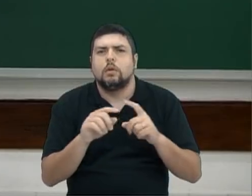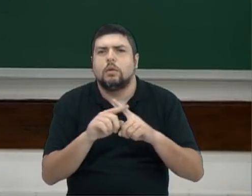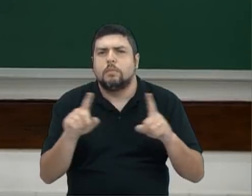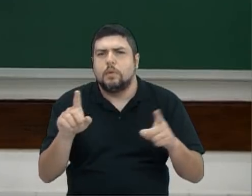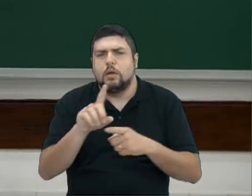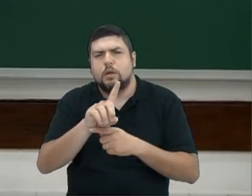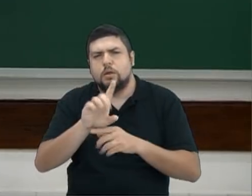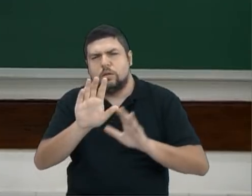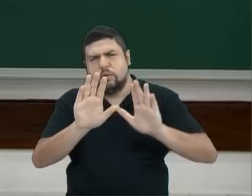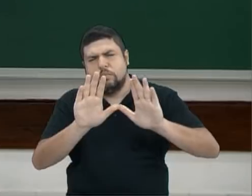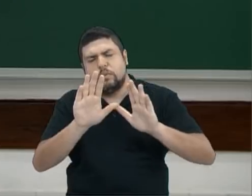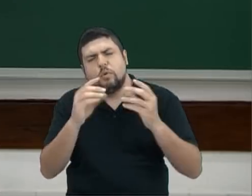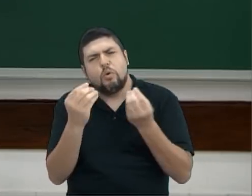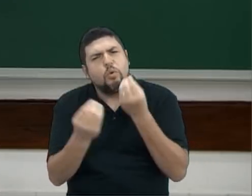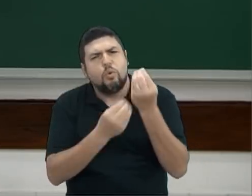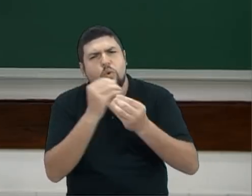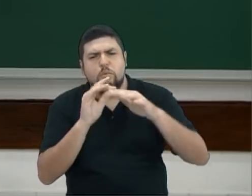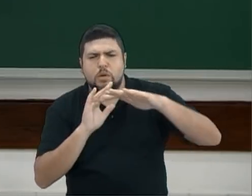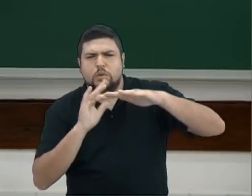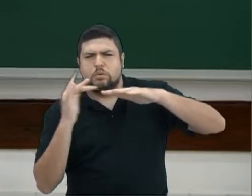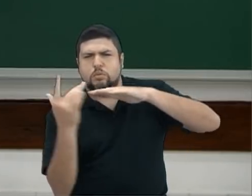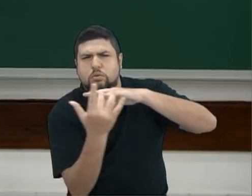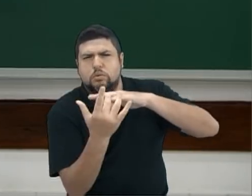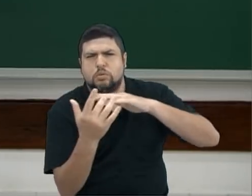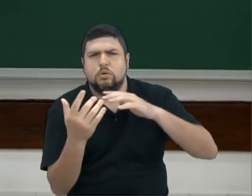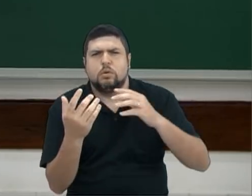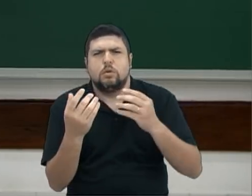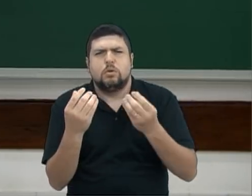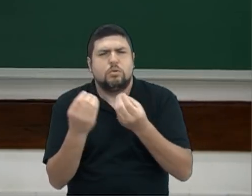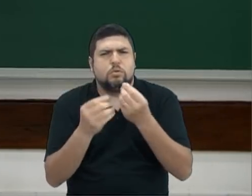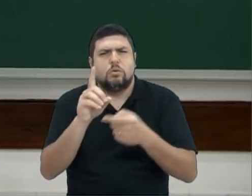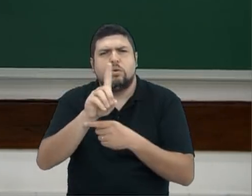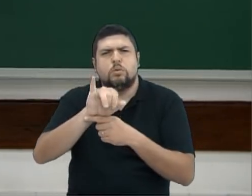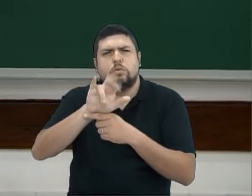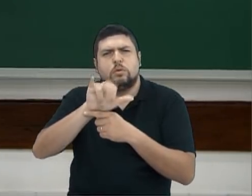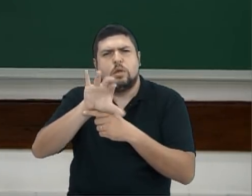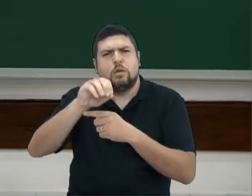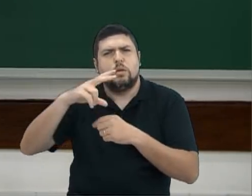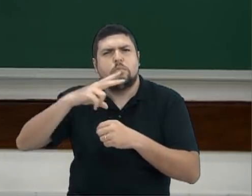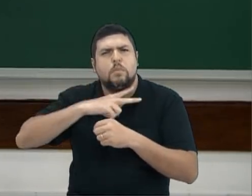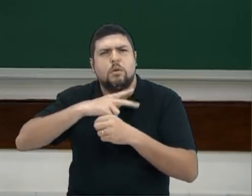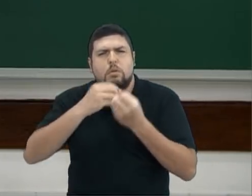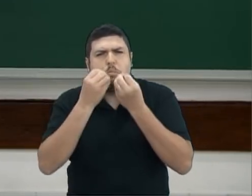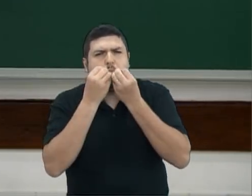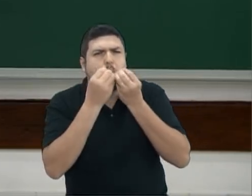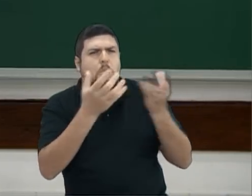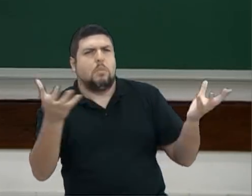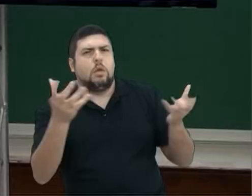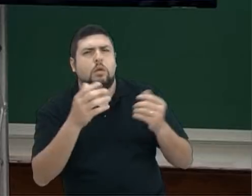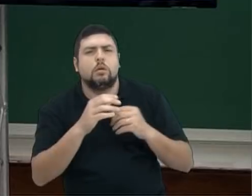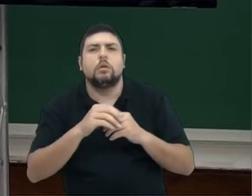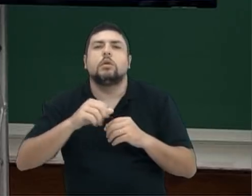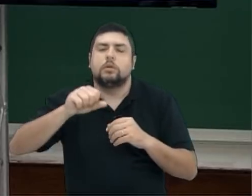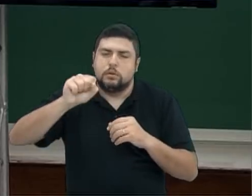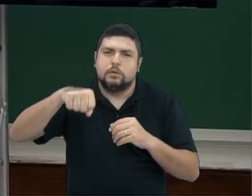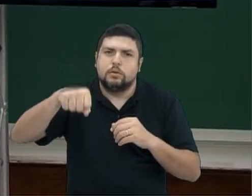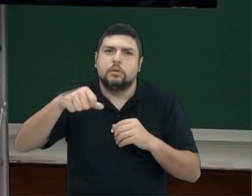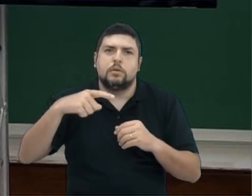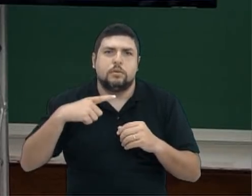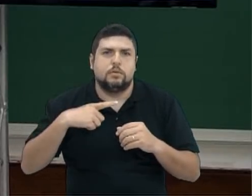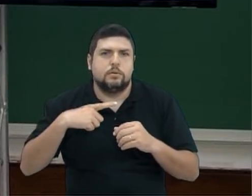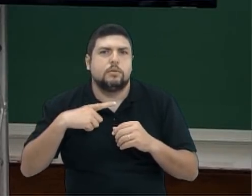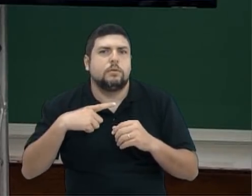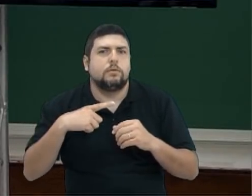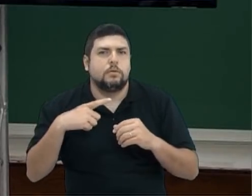não é uma coisa íntima? E aí eu vou compartilhar o que eu escrevi com as pessoas? Sim, essa é uma variação do